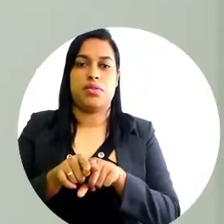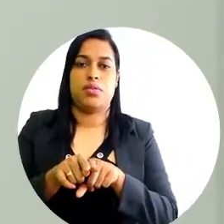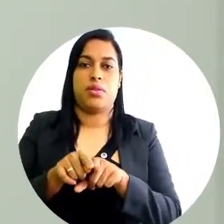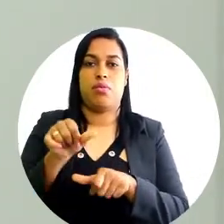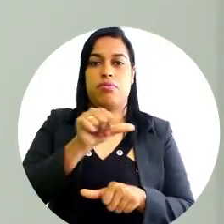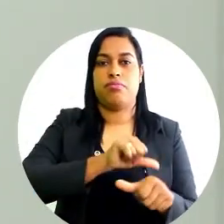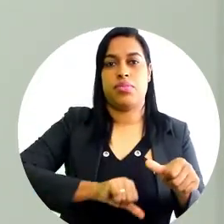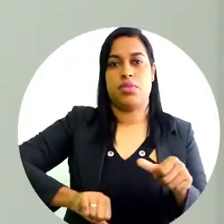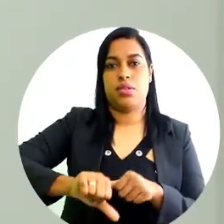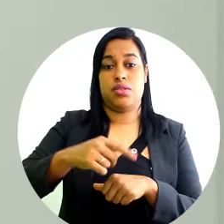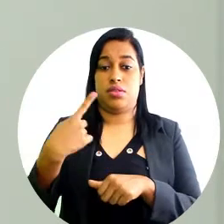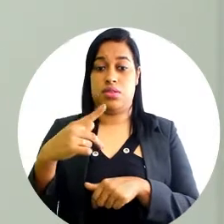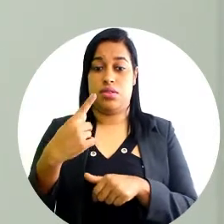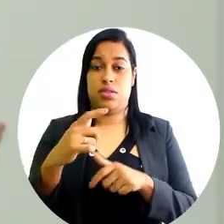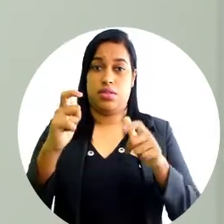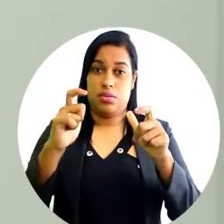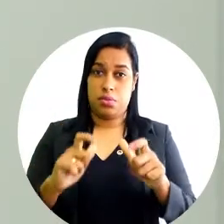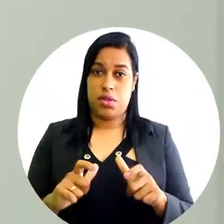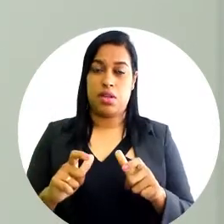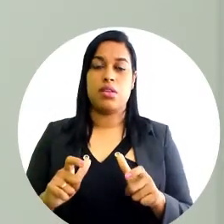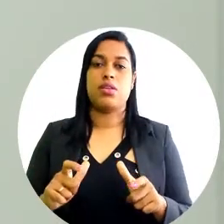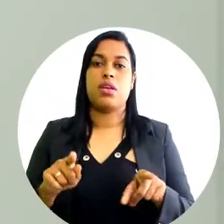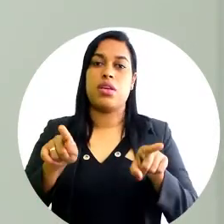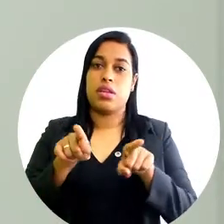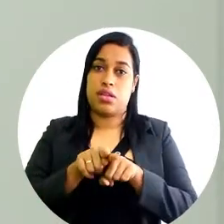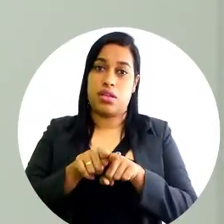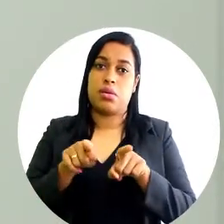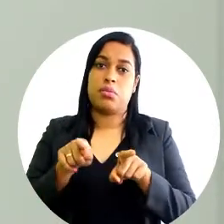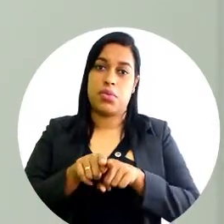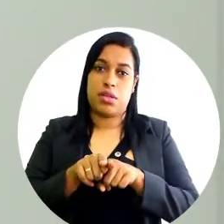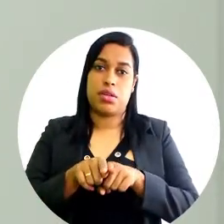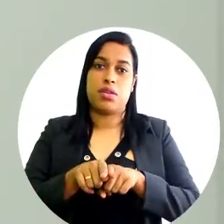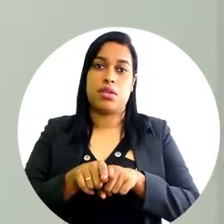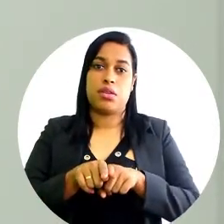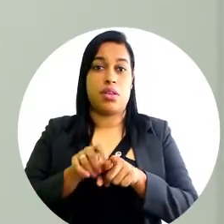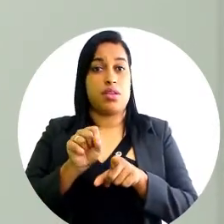também gerando mudanças nesse ambiente e,